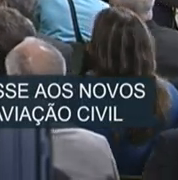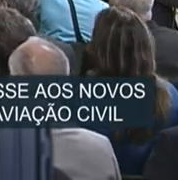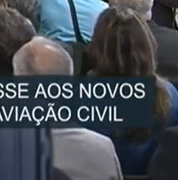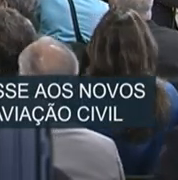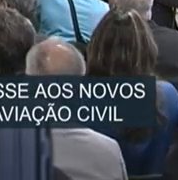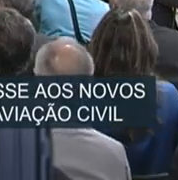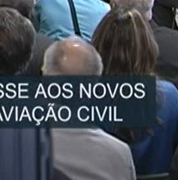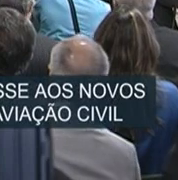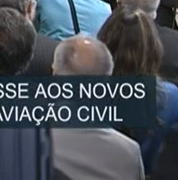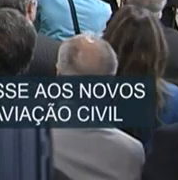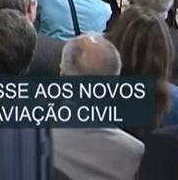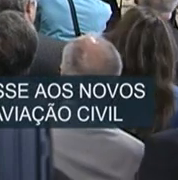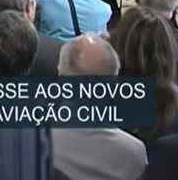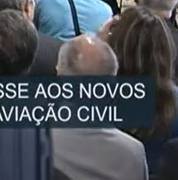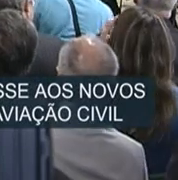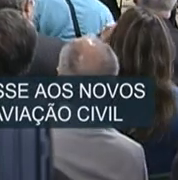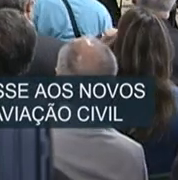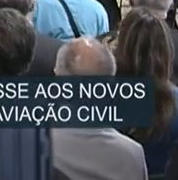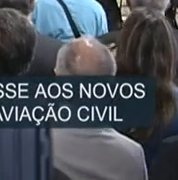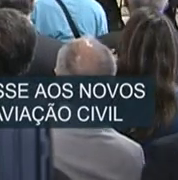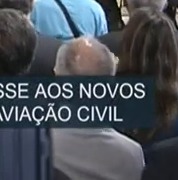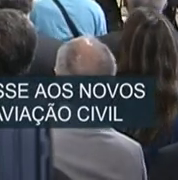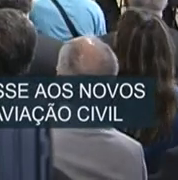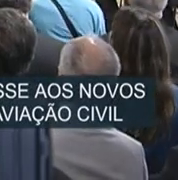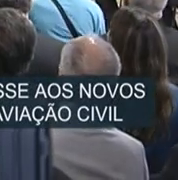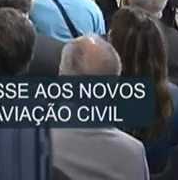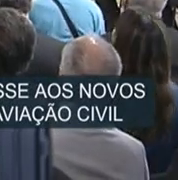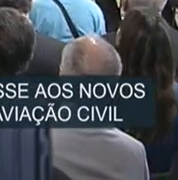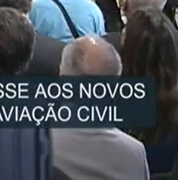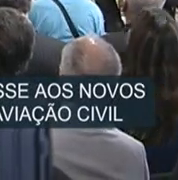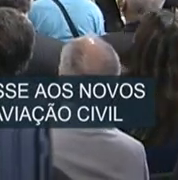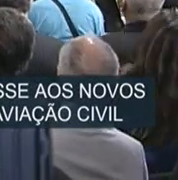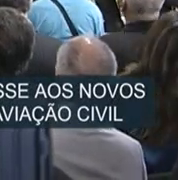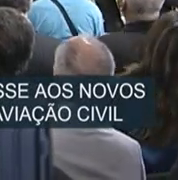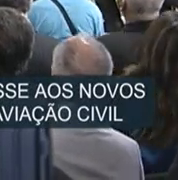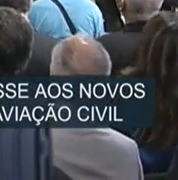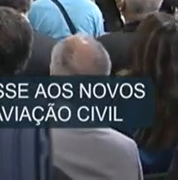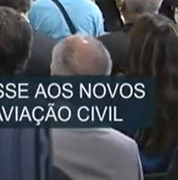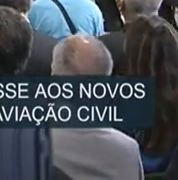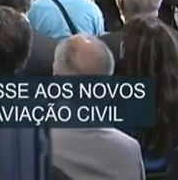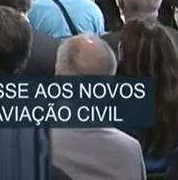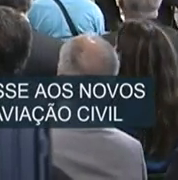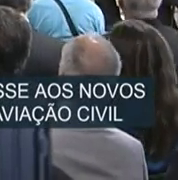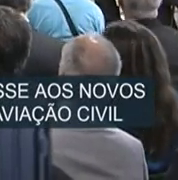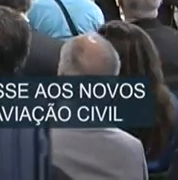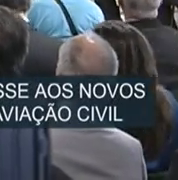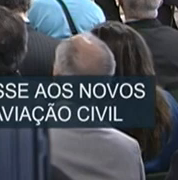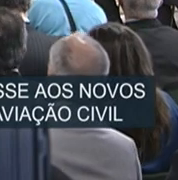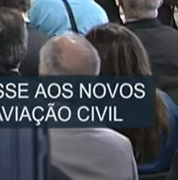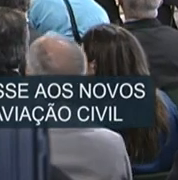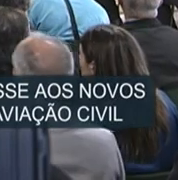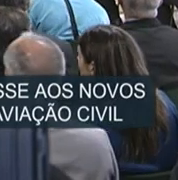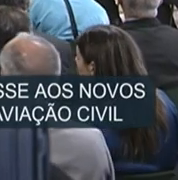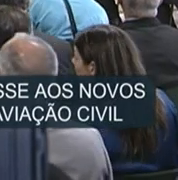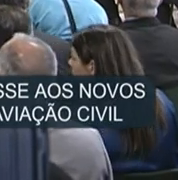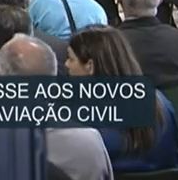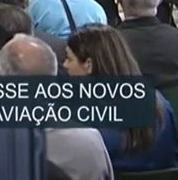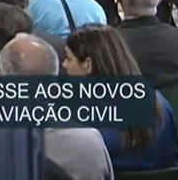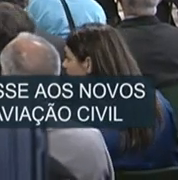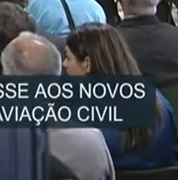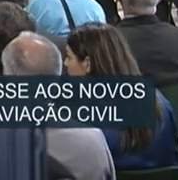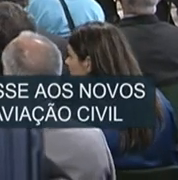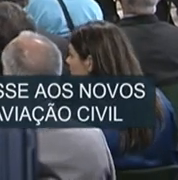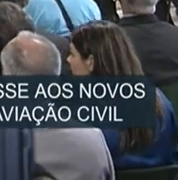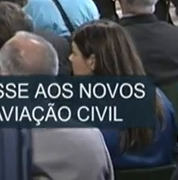ministros de estado da agricultura pecuária e Abastecimento trabal e do emprego e da secretaria de Aviação Civil da